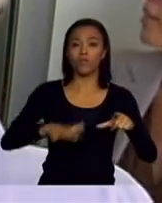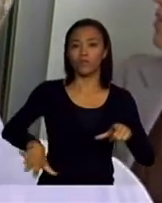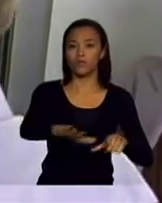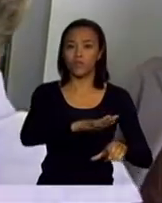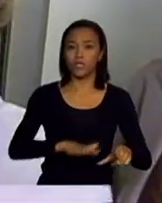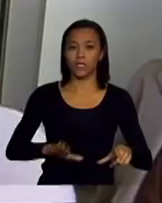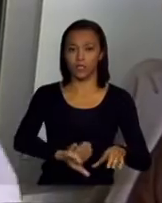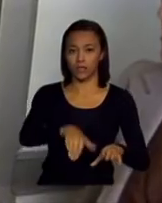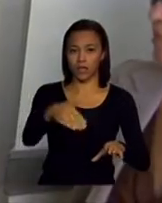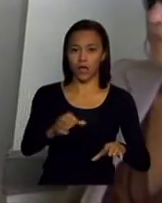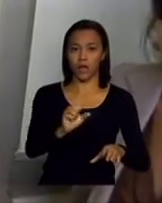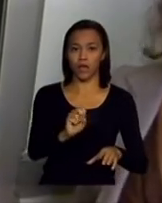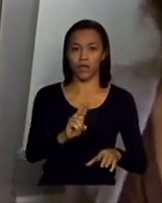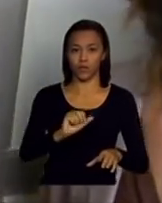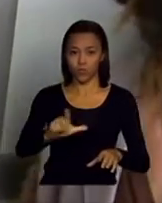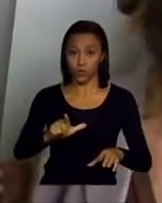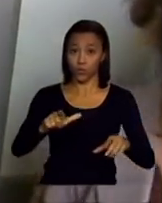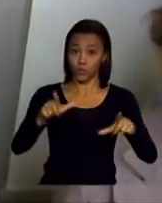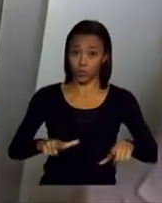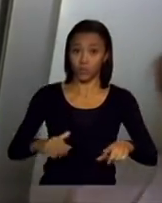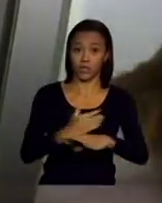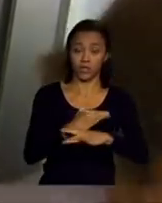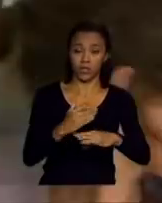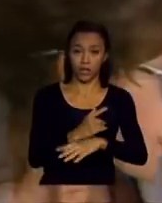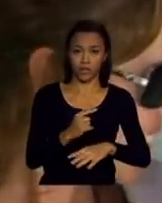zona sul de Teresina, no Piauí.